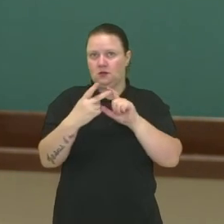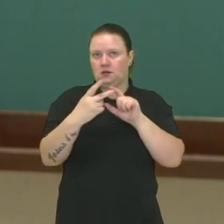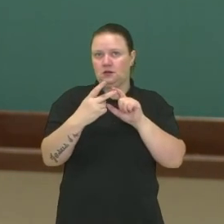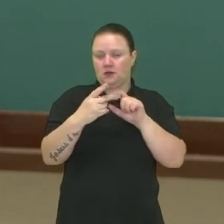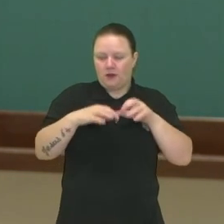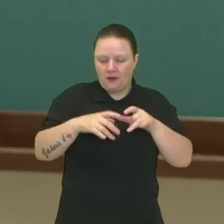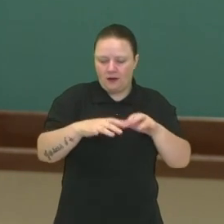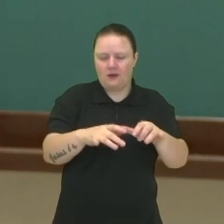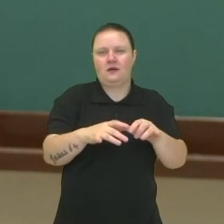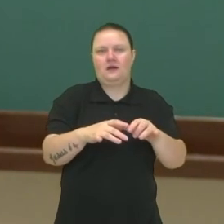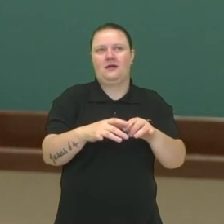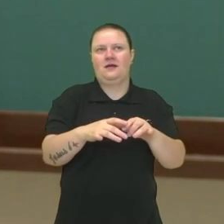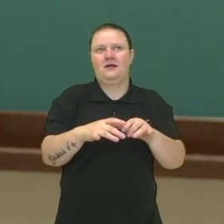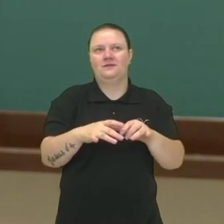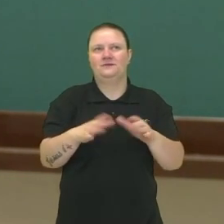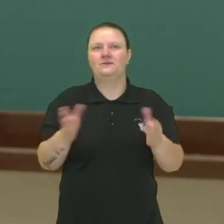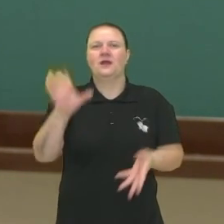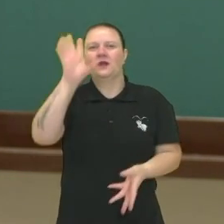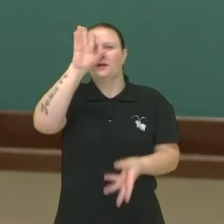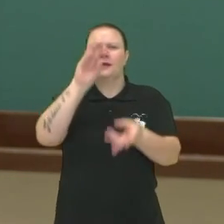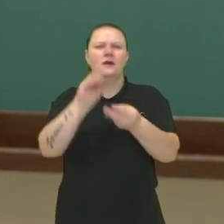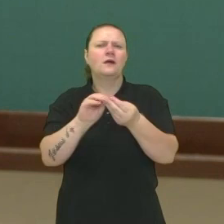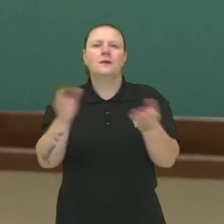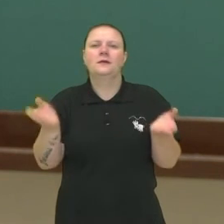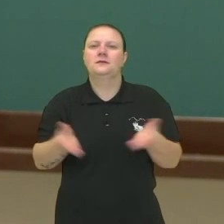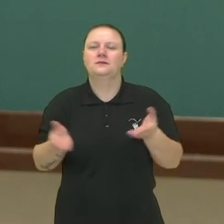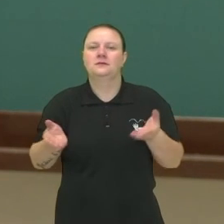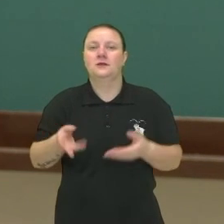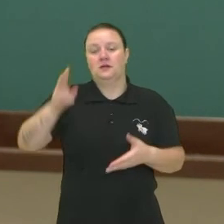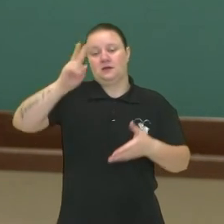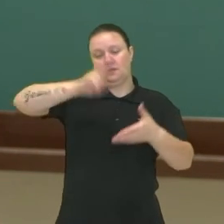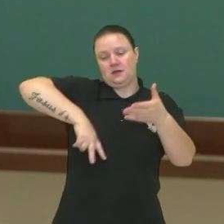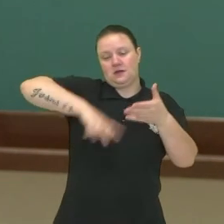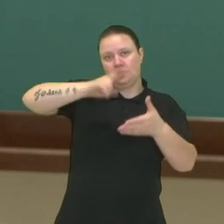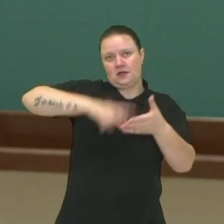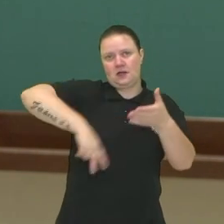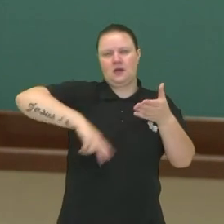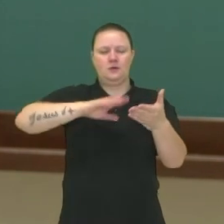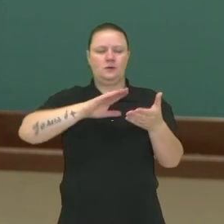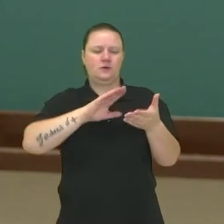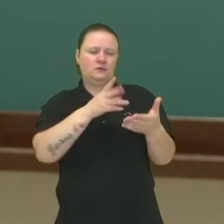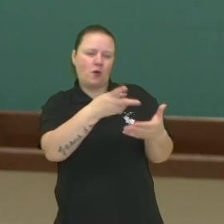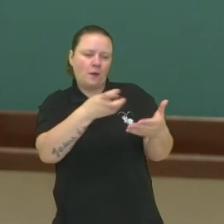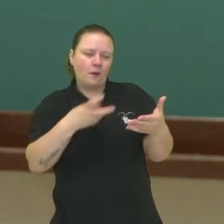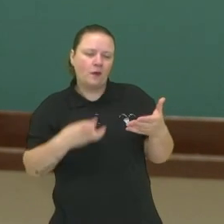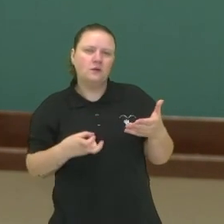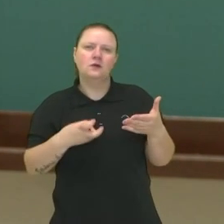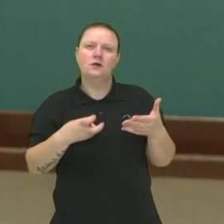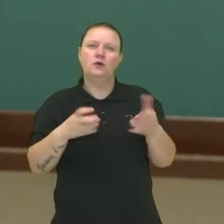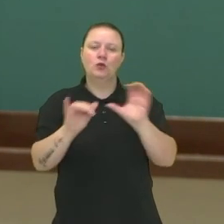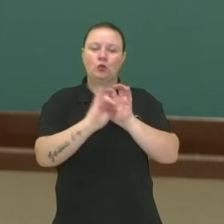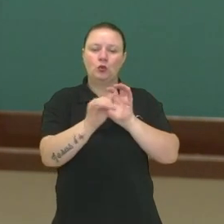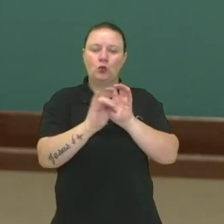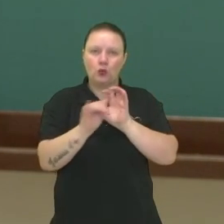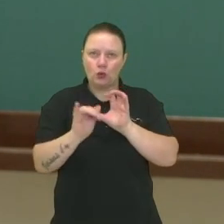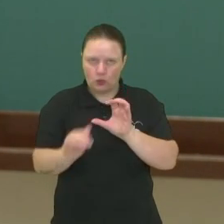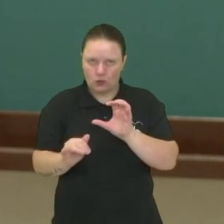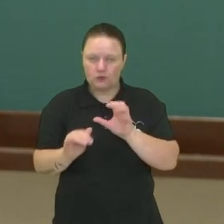texto. O que aprendemos? Lemos e interpretamos um trecho do conto A Carteira, de Machado de